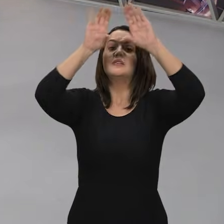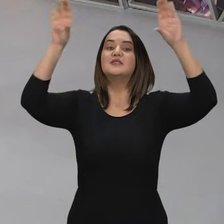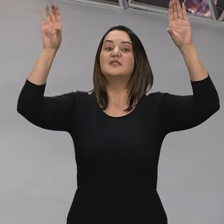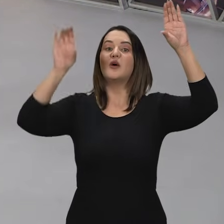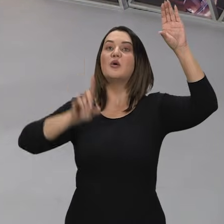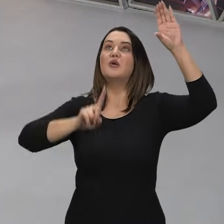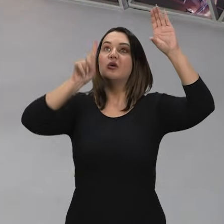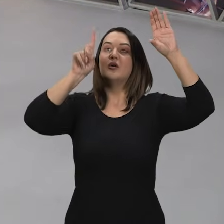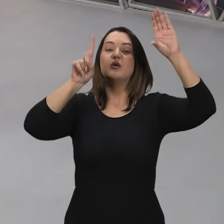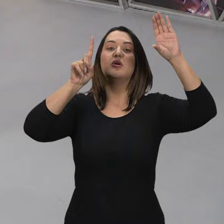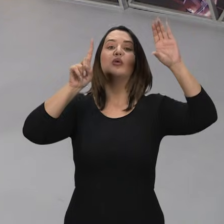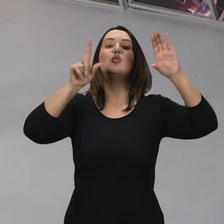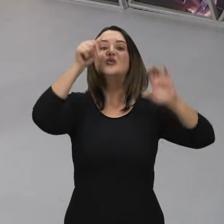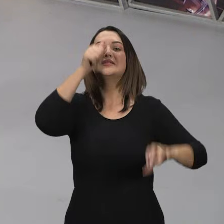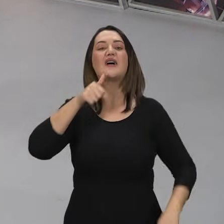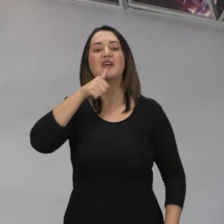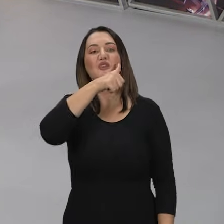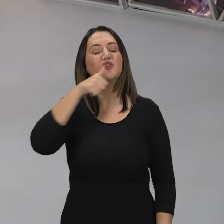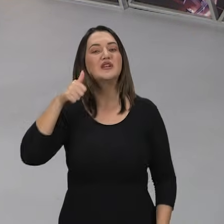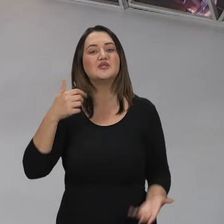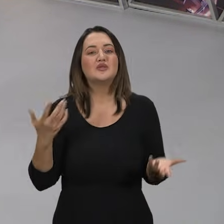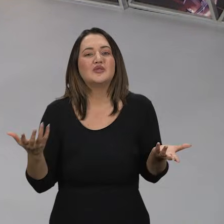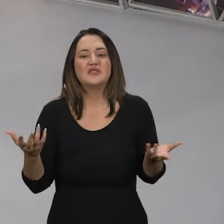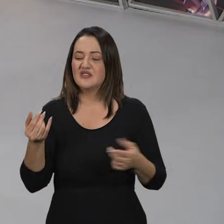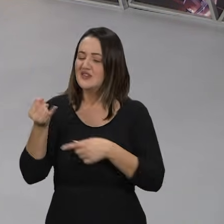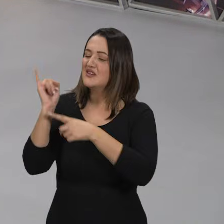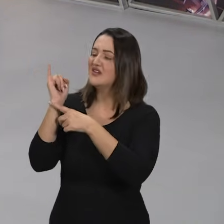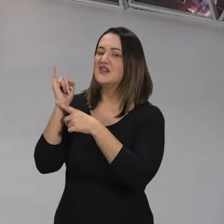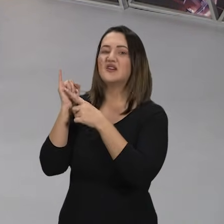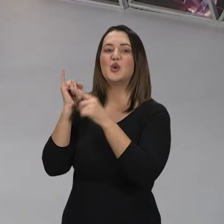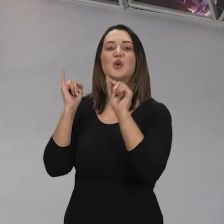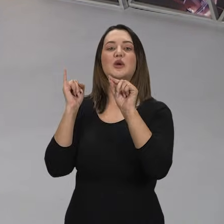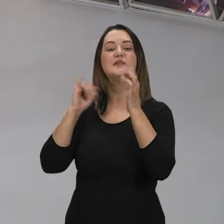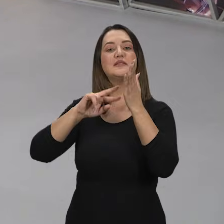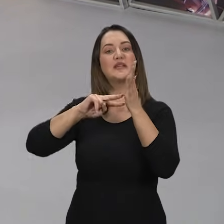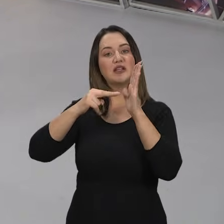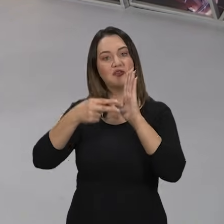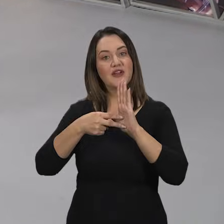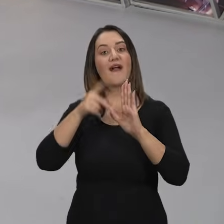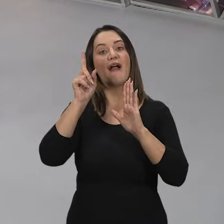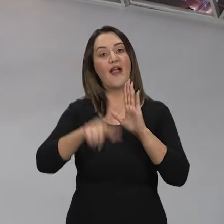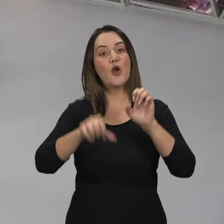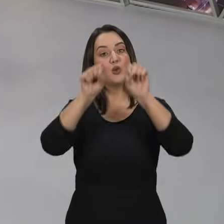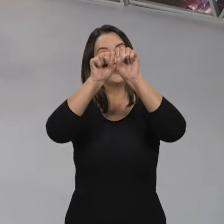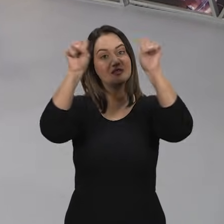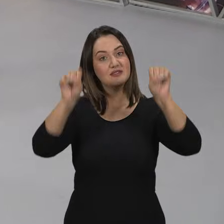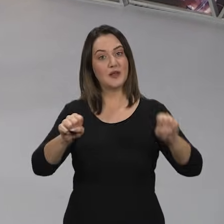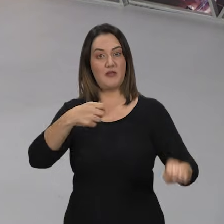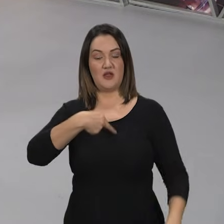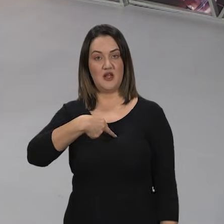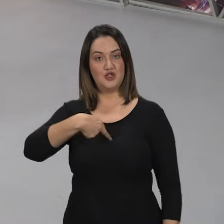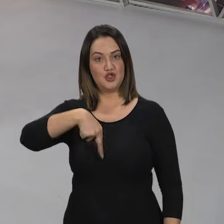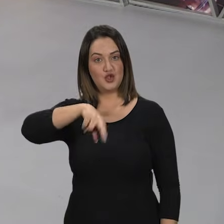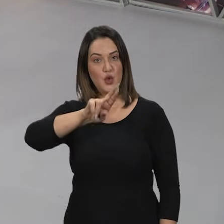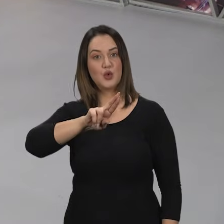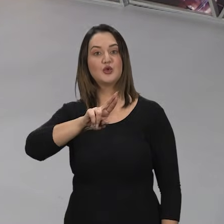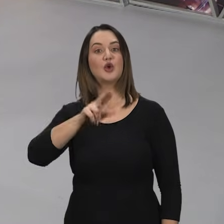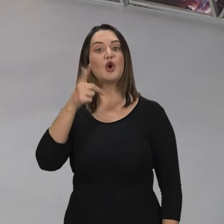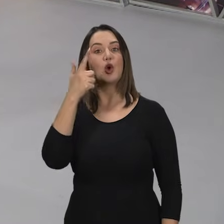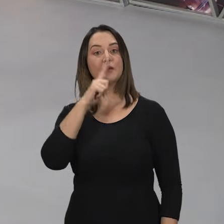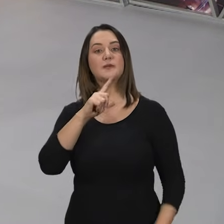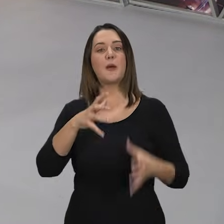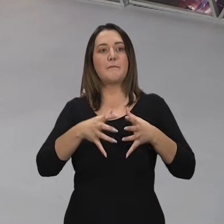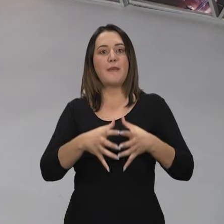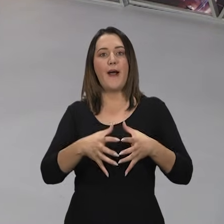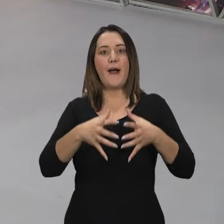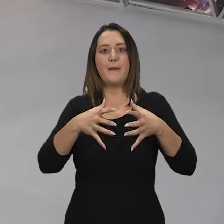dos céus. O sacrifício, em outras palavras, a ponta pequena representa um sistema religioso